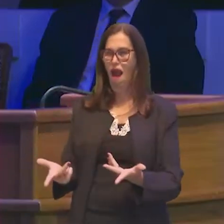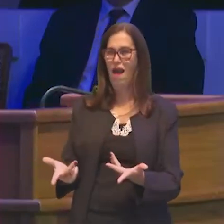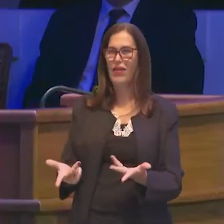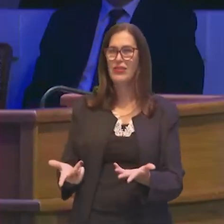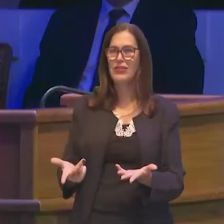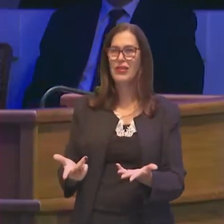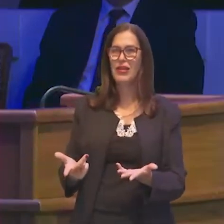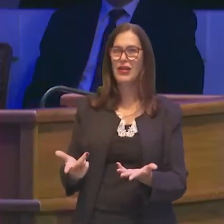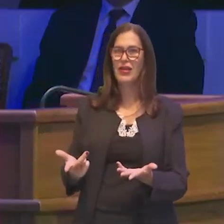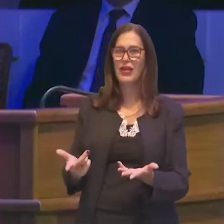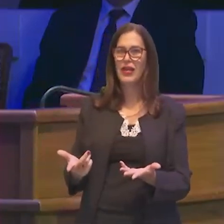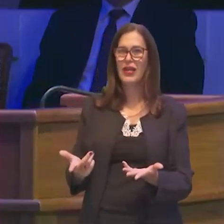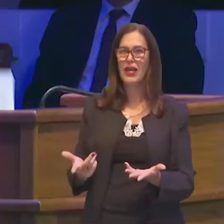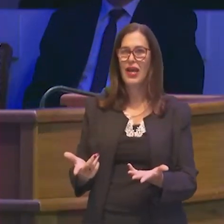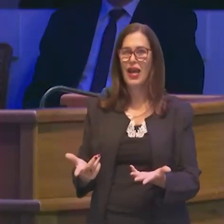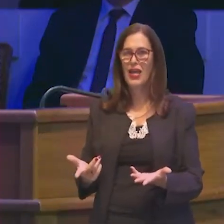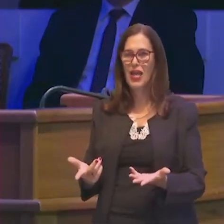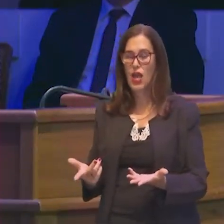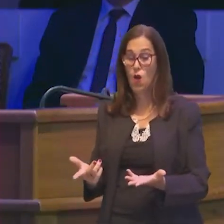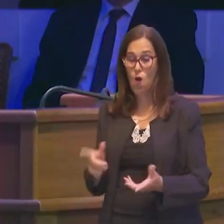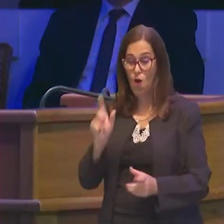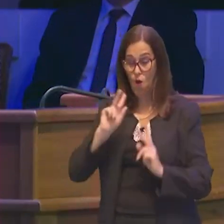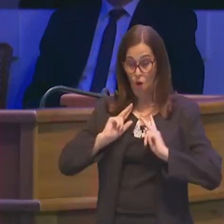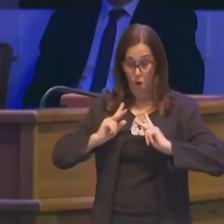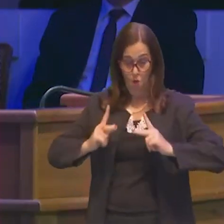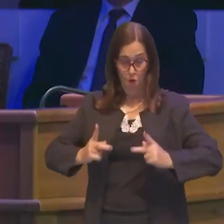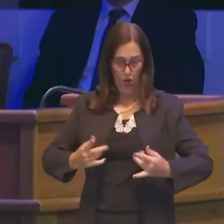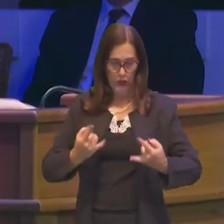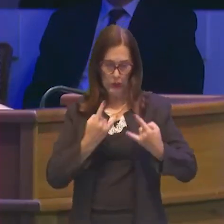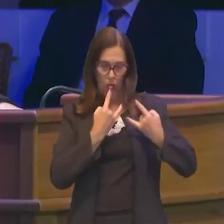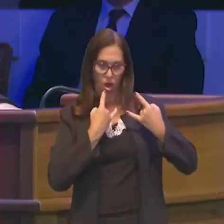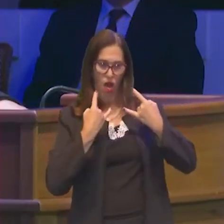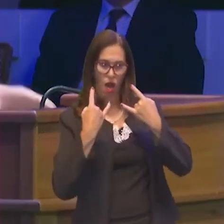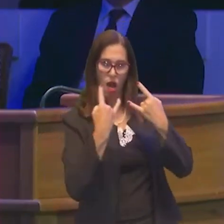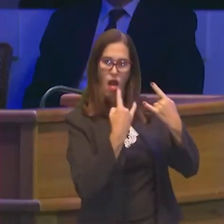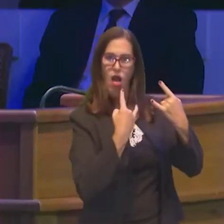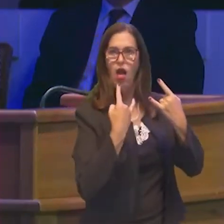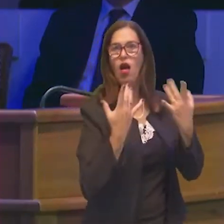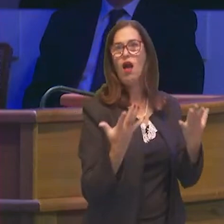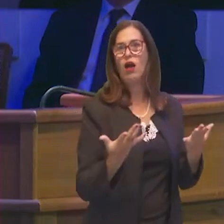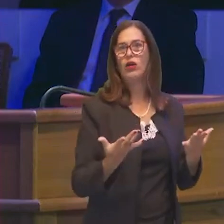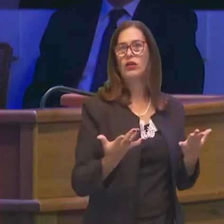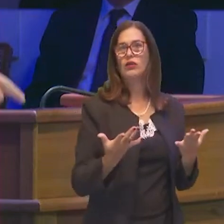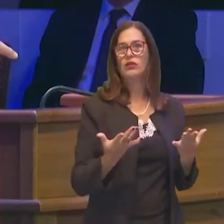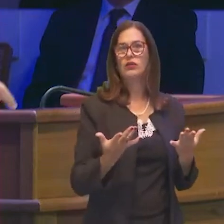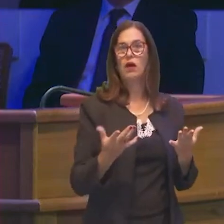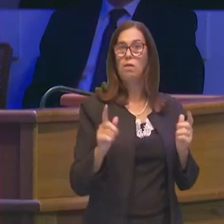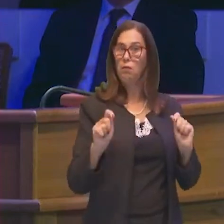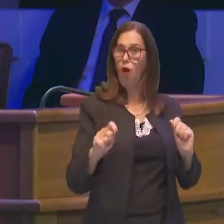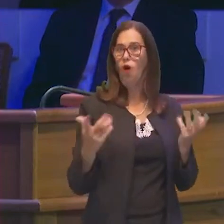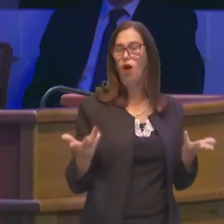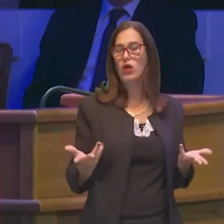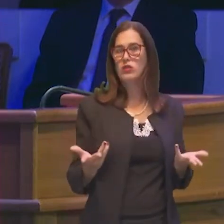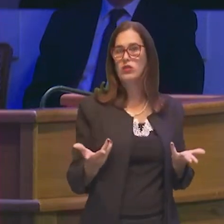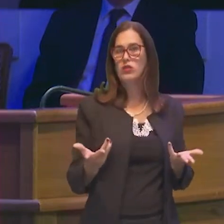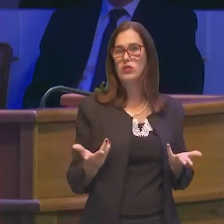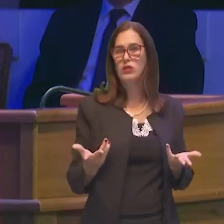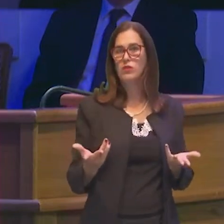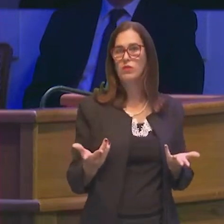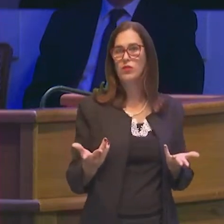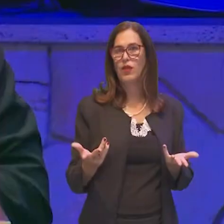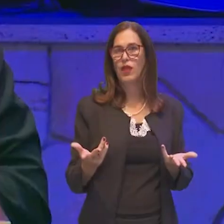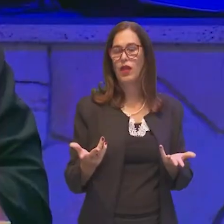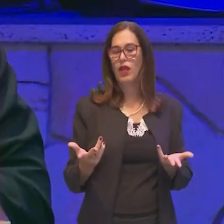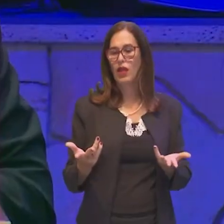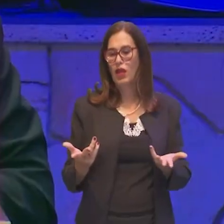que toma o ser humano, aquilo que pode nos tomar. Interessante, Hernandes Dias Lopes, ele traz